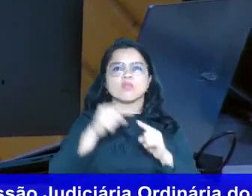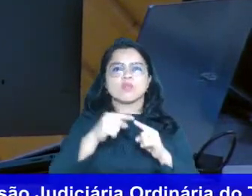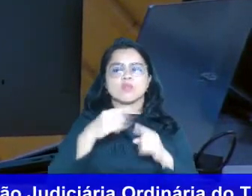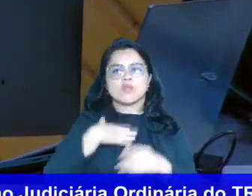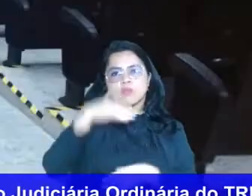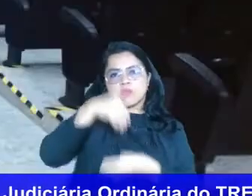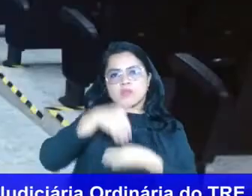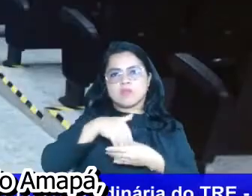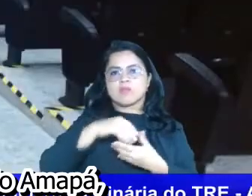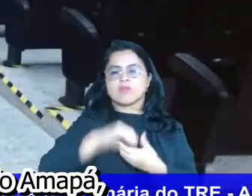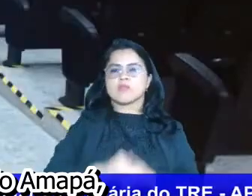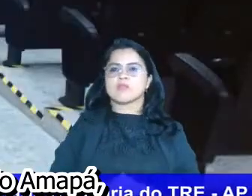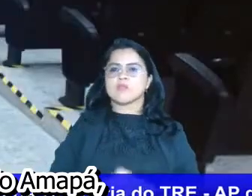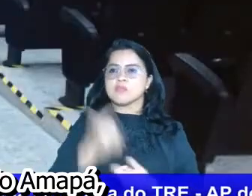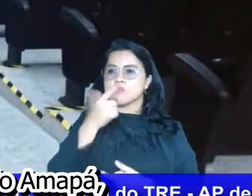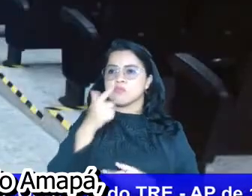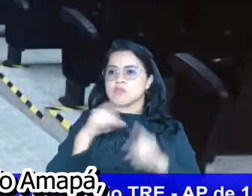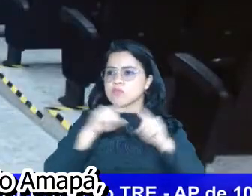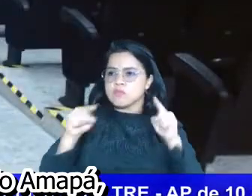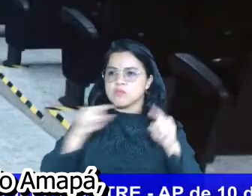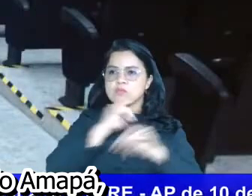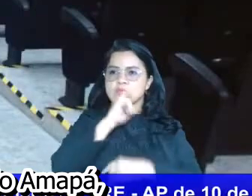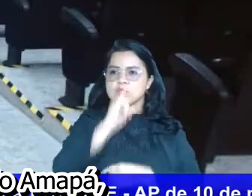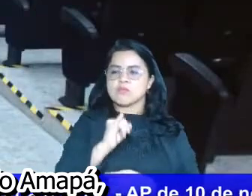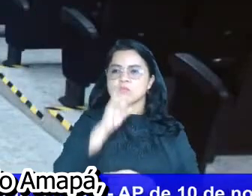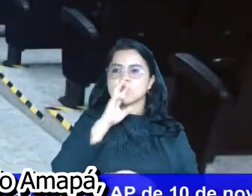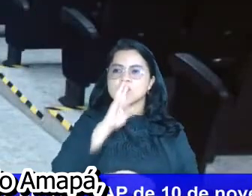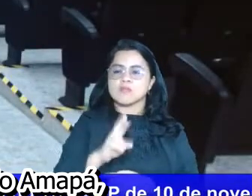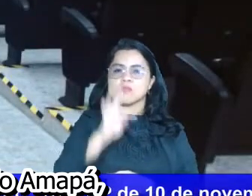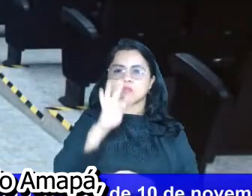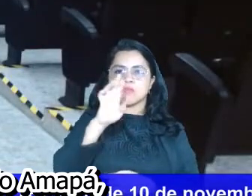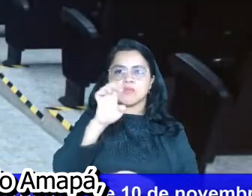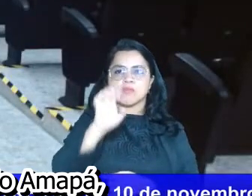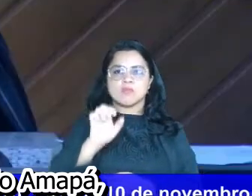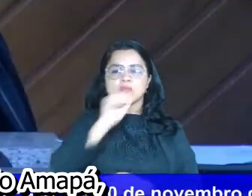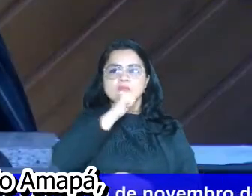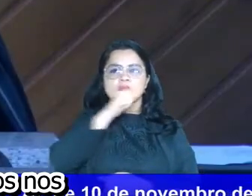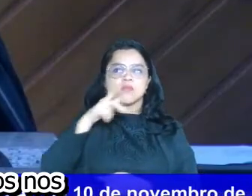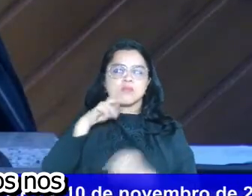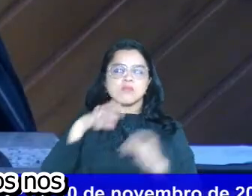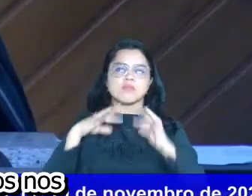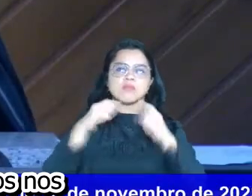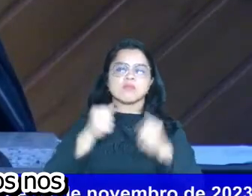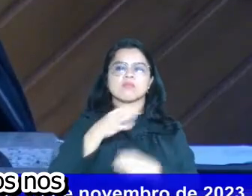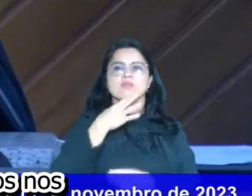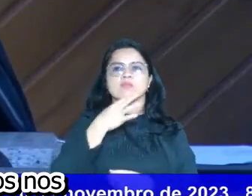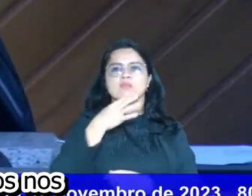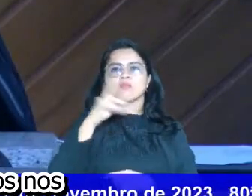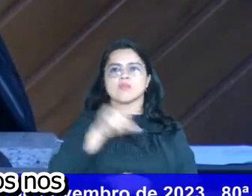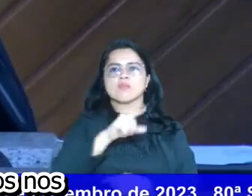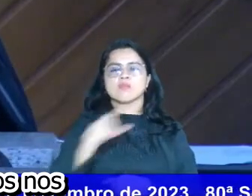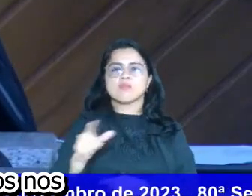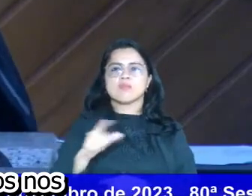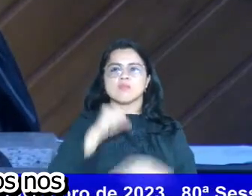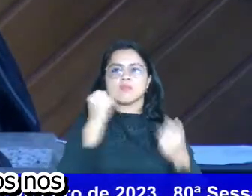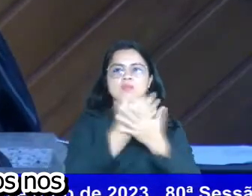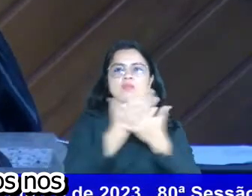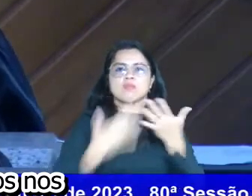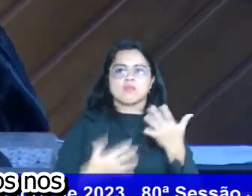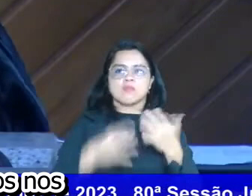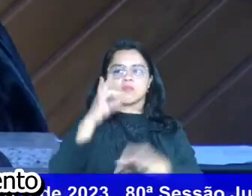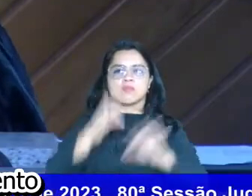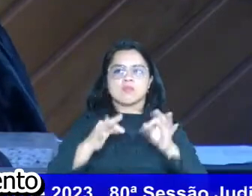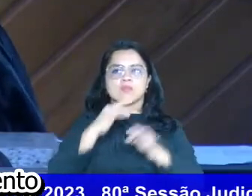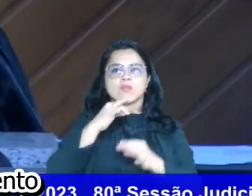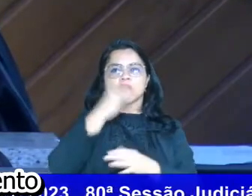acórdão. É o voto. Se não houver divergência, eu anuncio o resultado. TRE do Amapá, a unanimidade conheceu e rejeitou os embargos nos termos do voto da